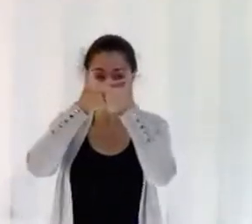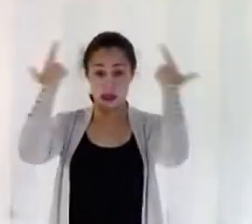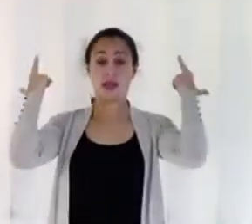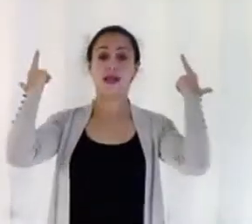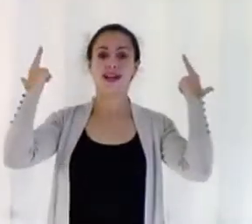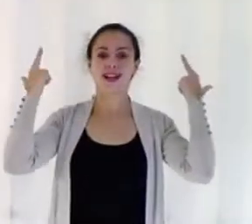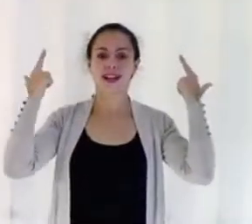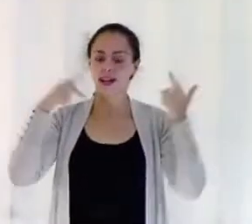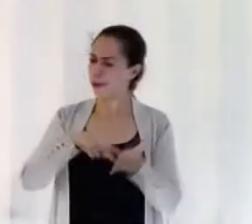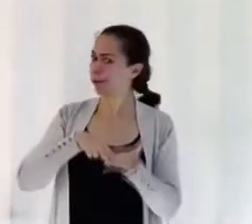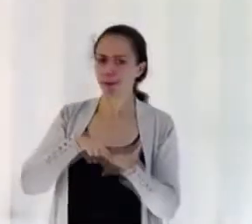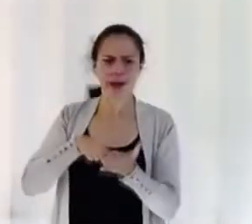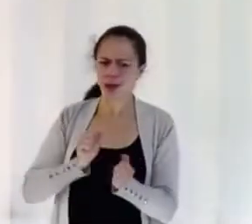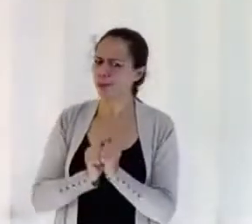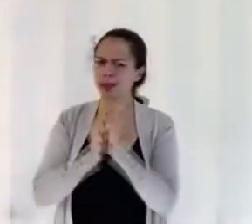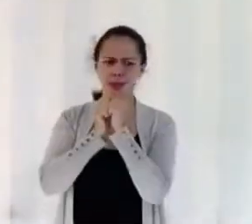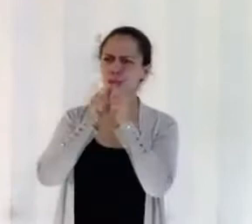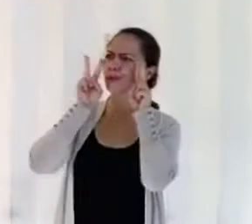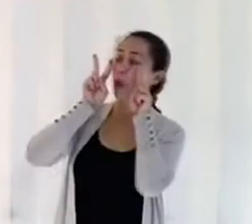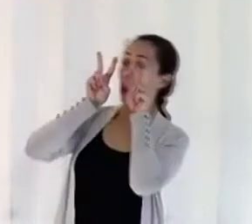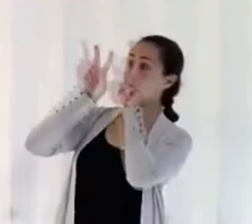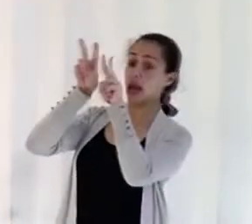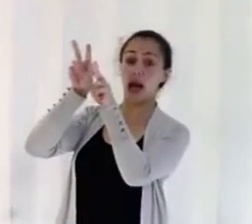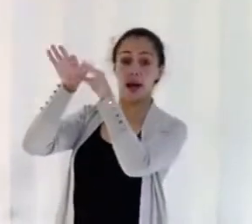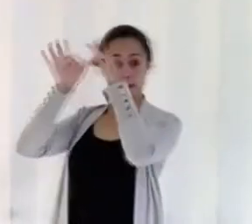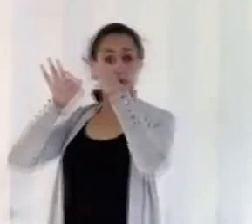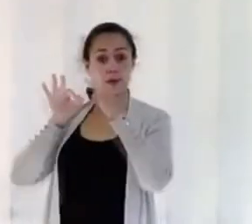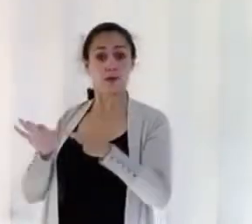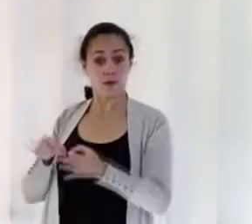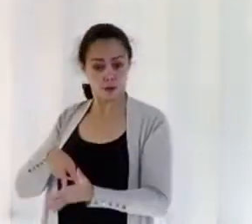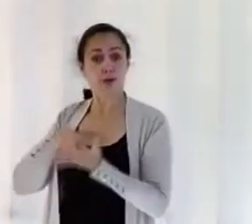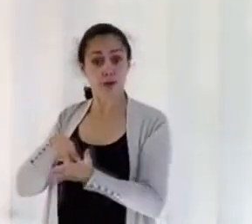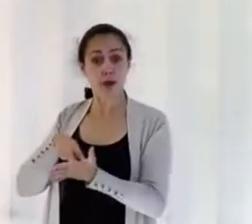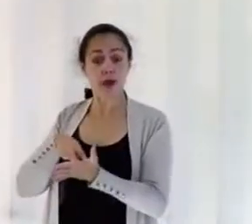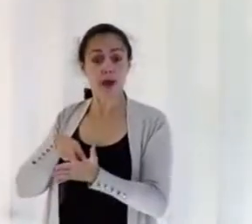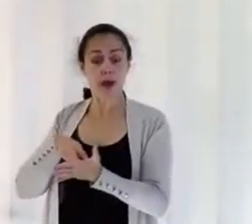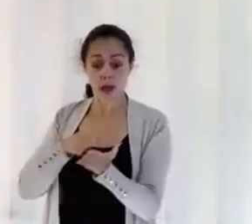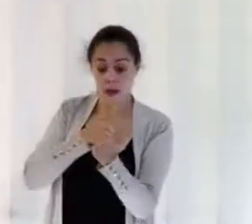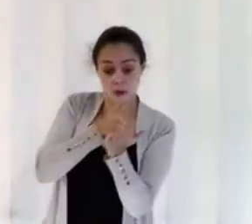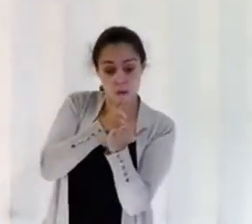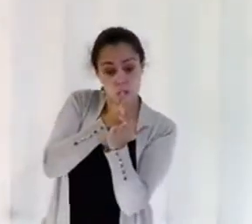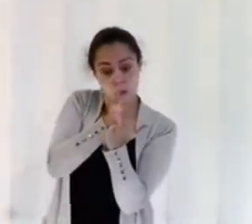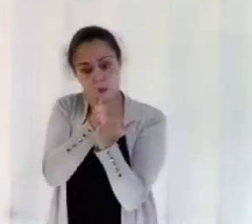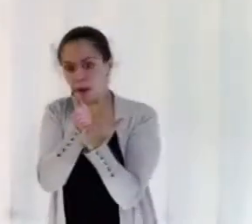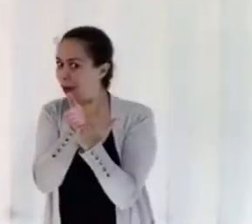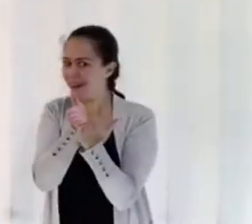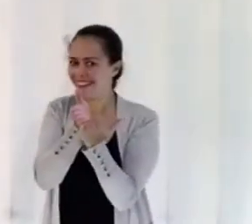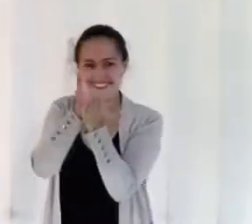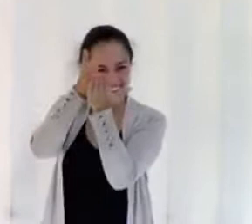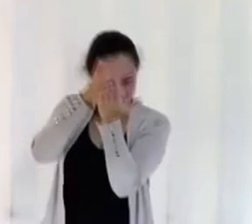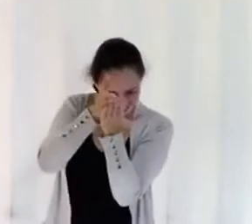e caminhar com os olhos nele para permanecermos perseverantes nessa